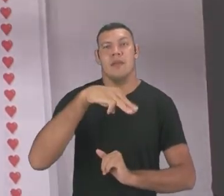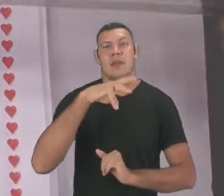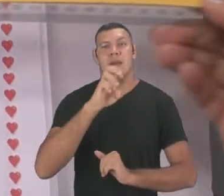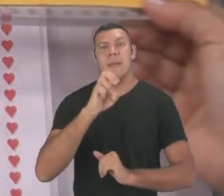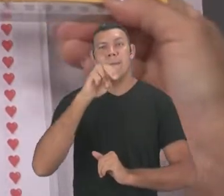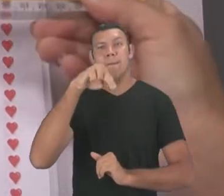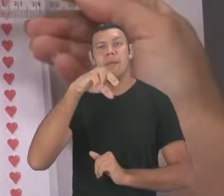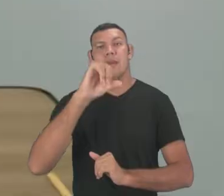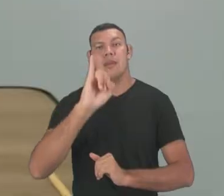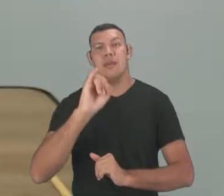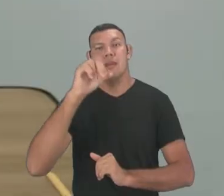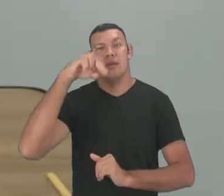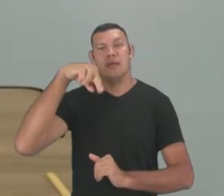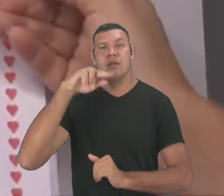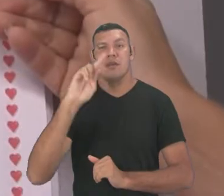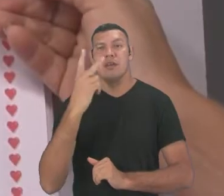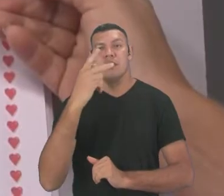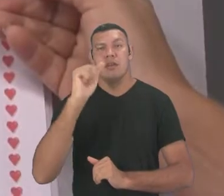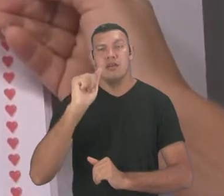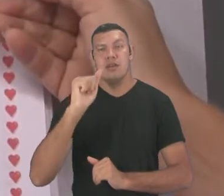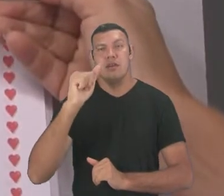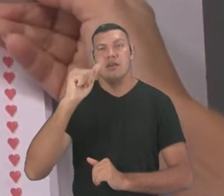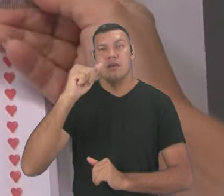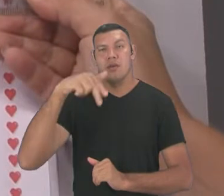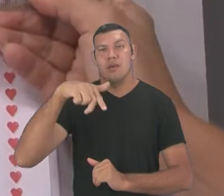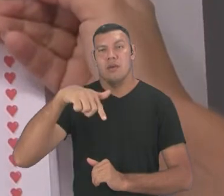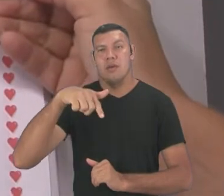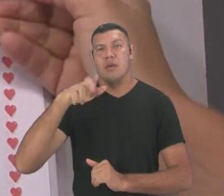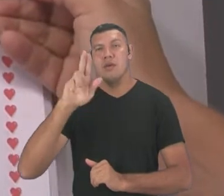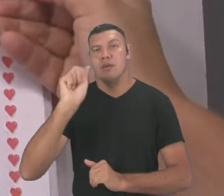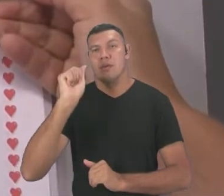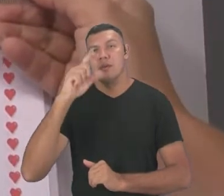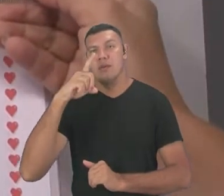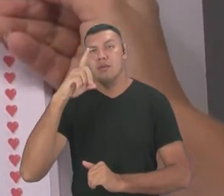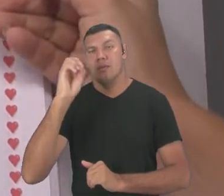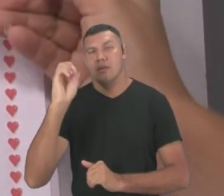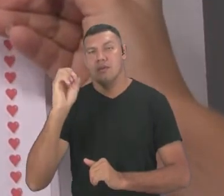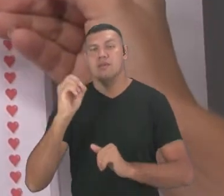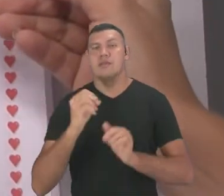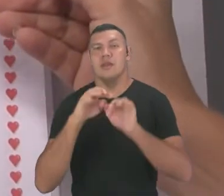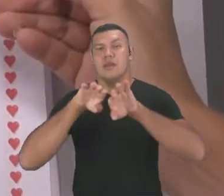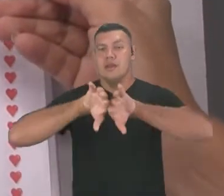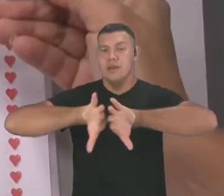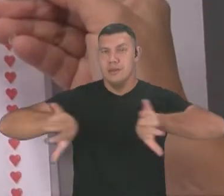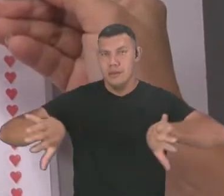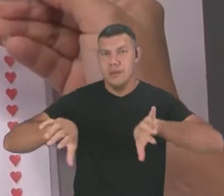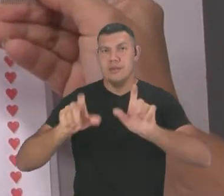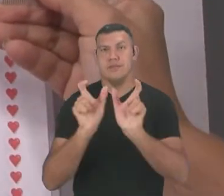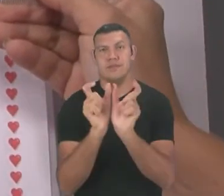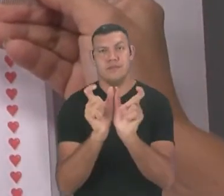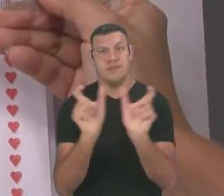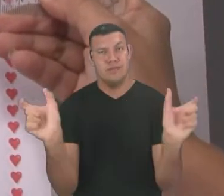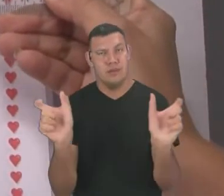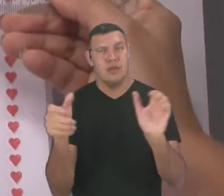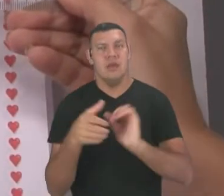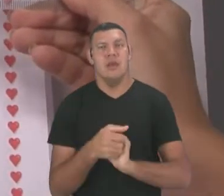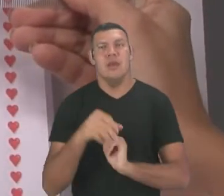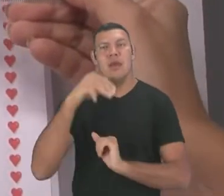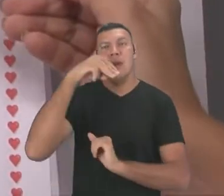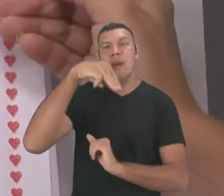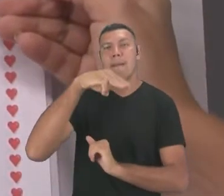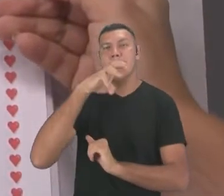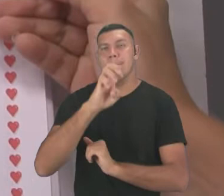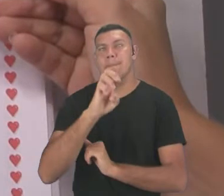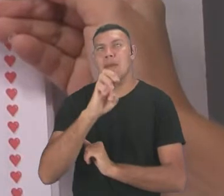veja o que está todas as palavras estão juntinhos Então vamos encontrar a palavra menininha me